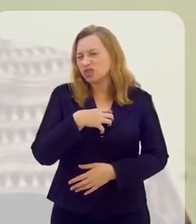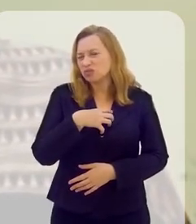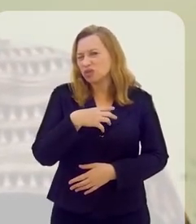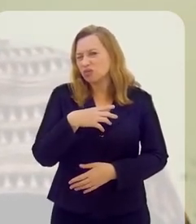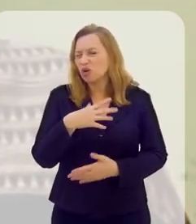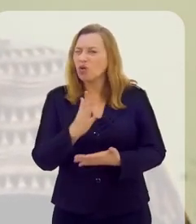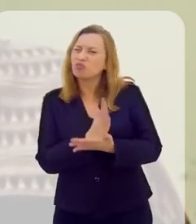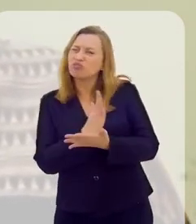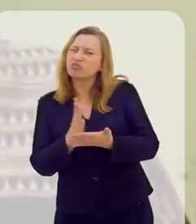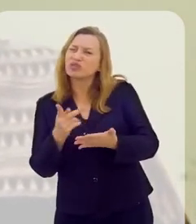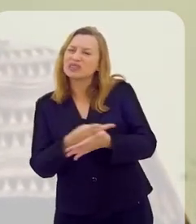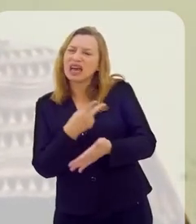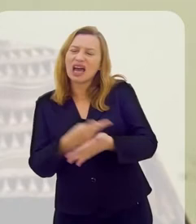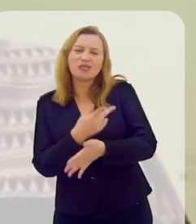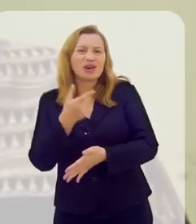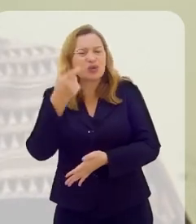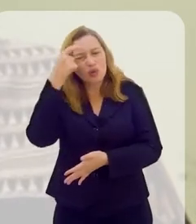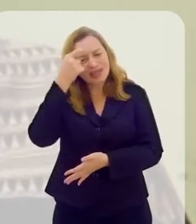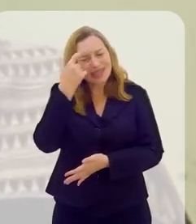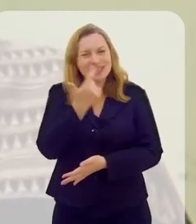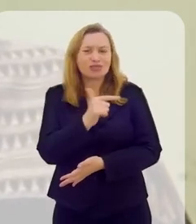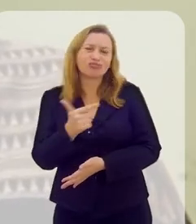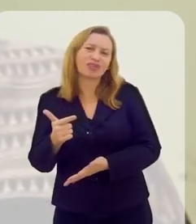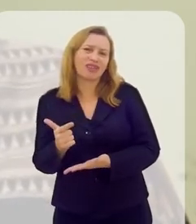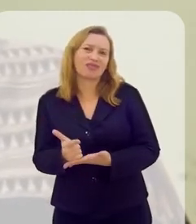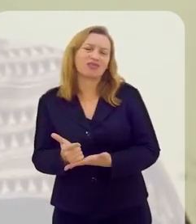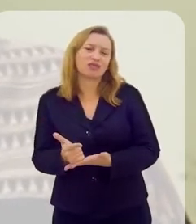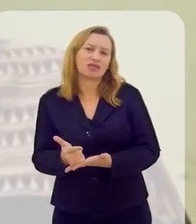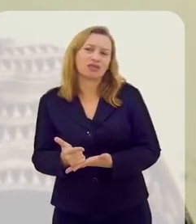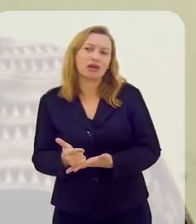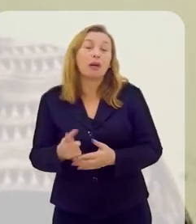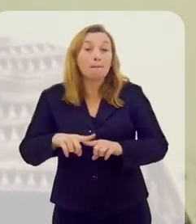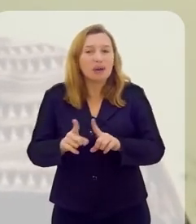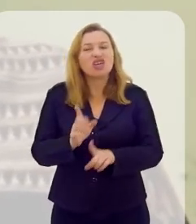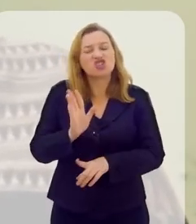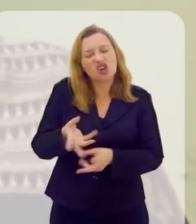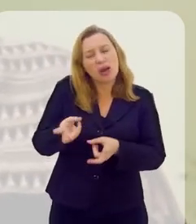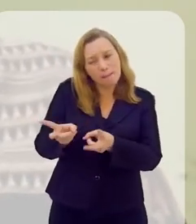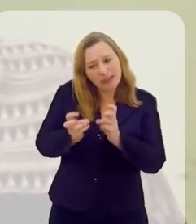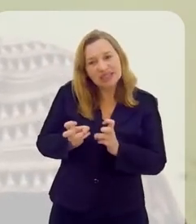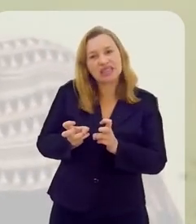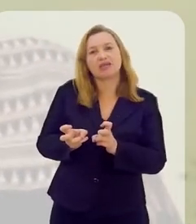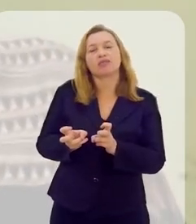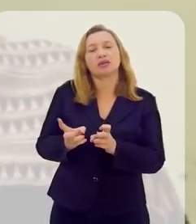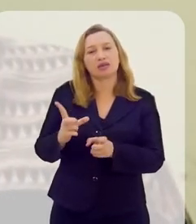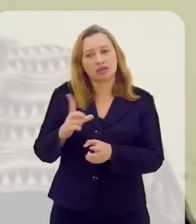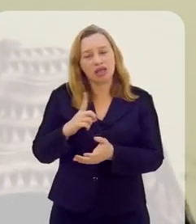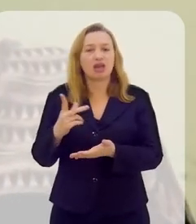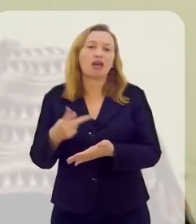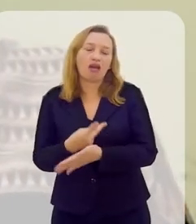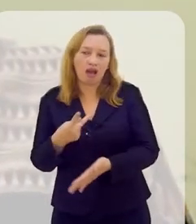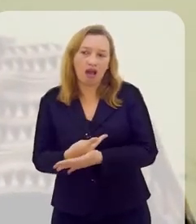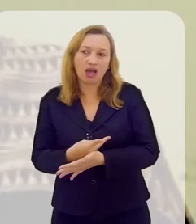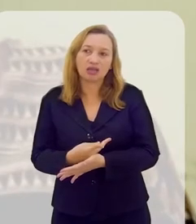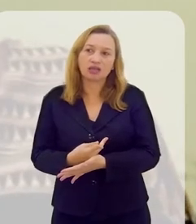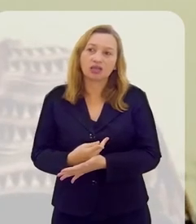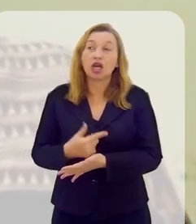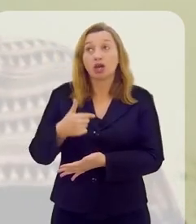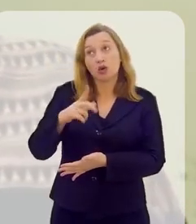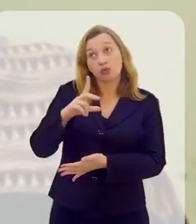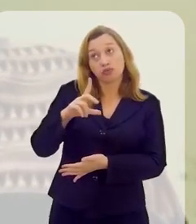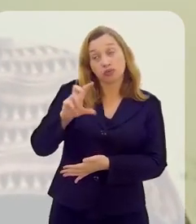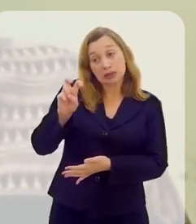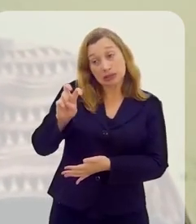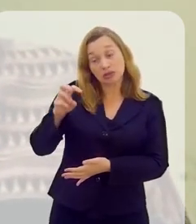de que algo está errado, mas você não tem a consciência do que acontece. Mas você já percebe. Porque eu